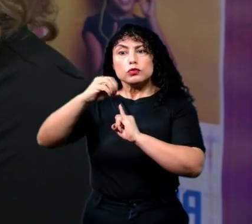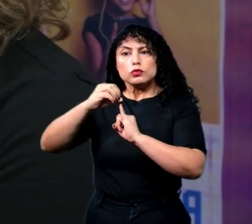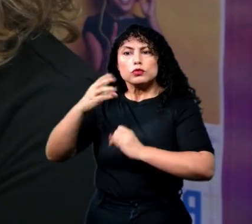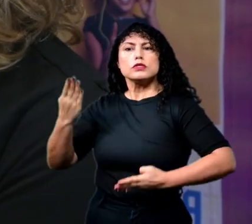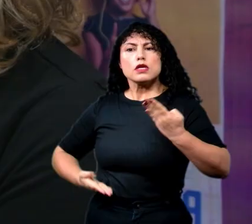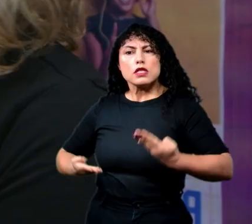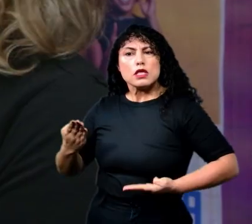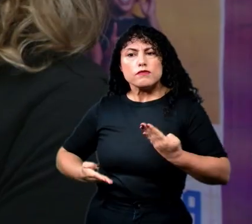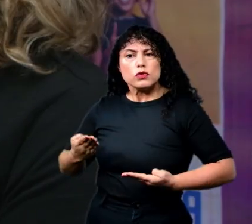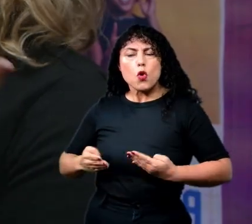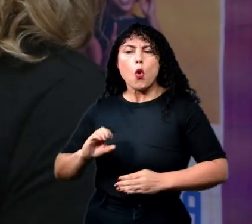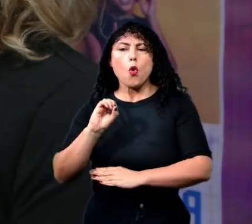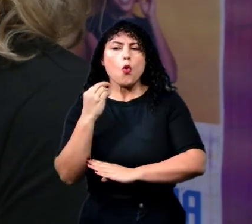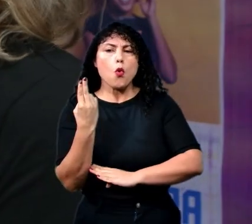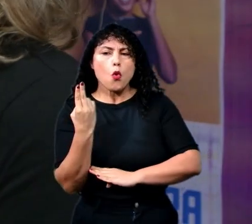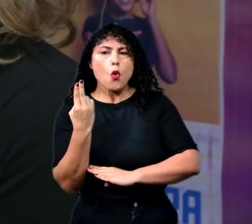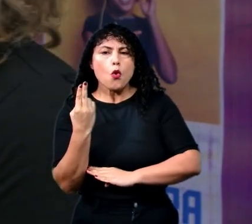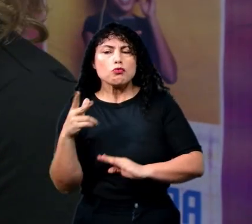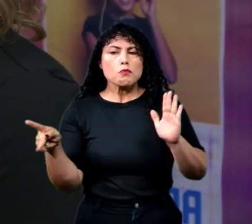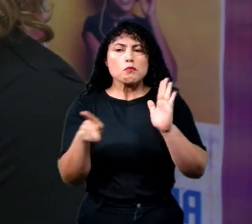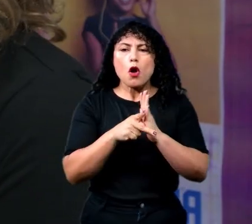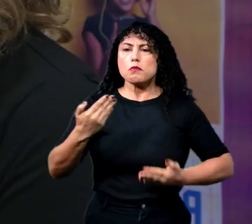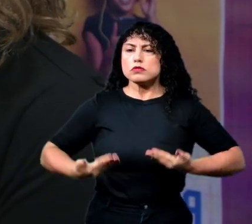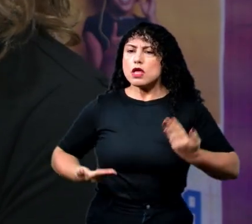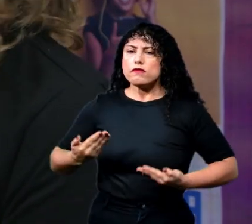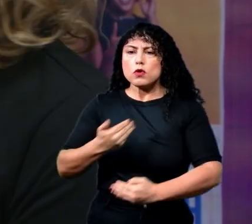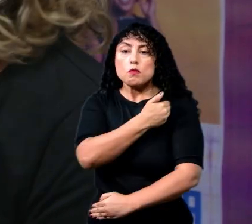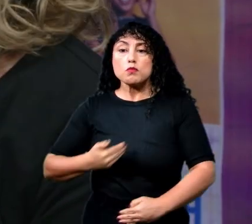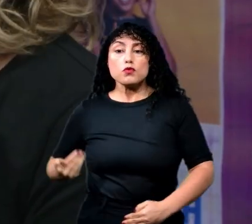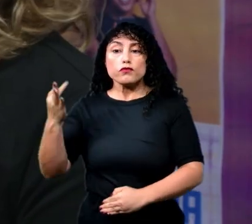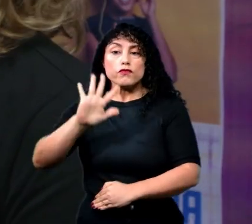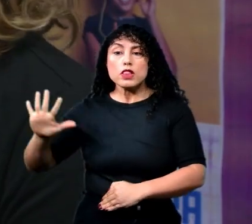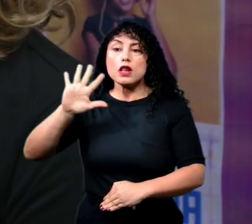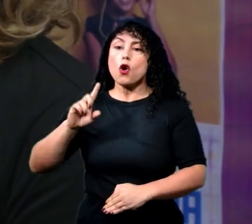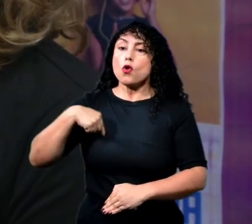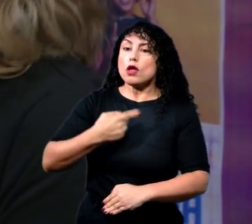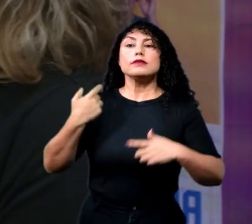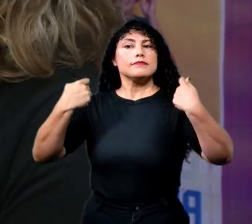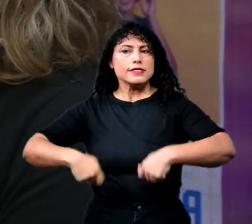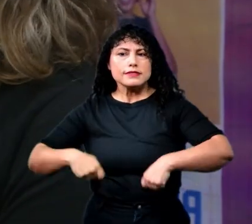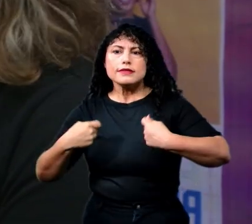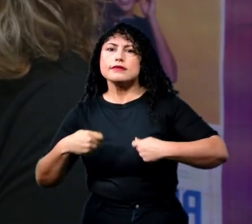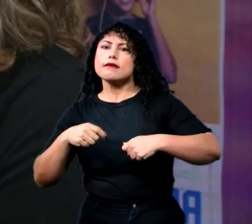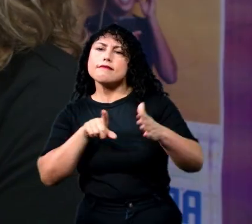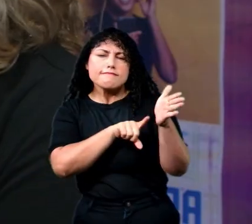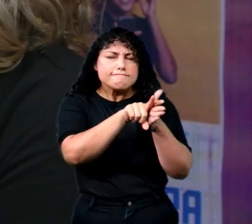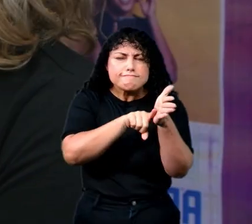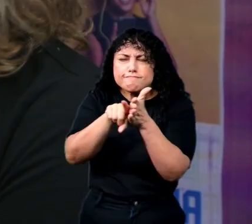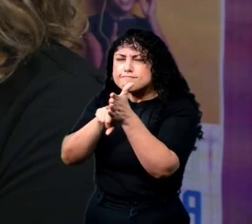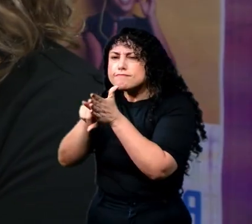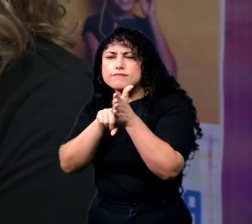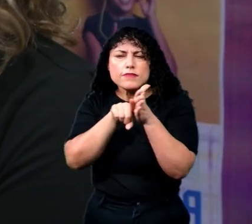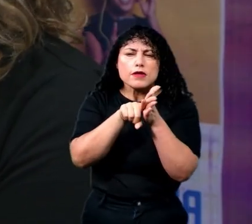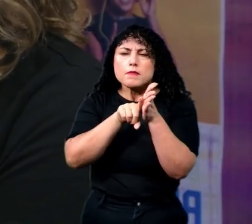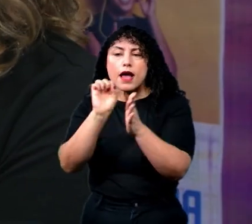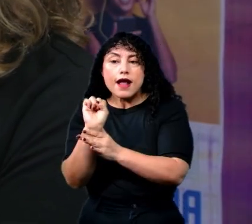servidor, né, do Instituto ou do servidor público federal, aí a gente precisa fazer realmente alguma investigação